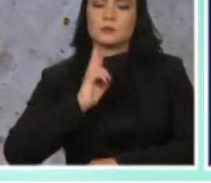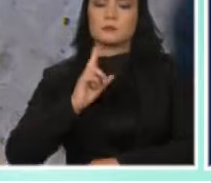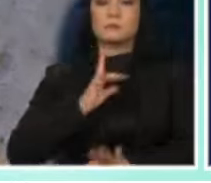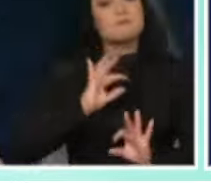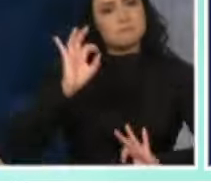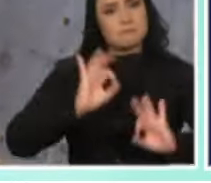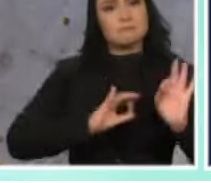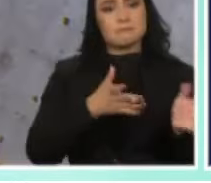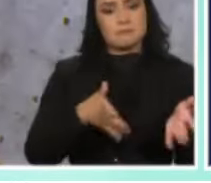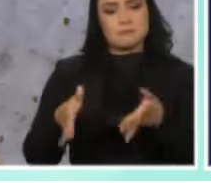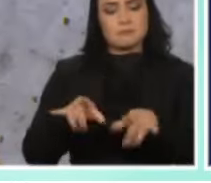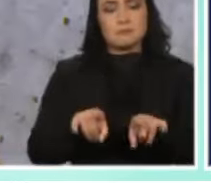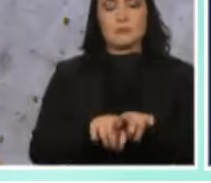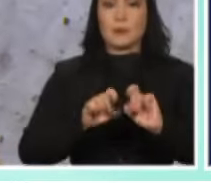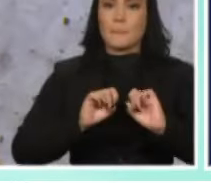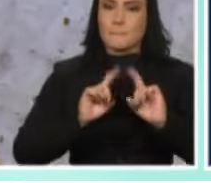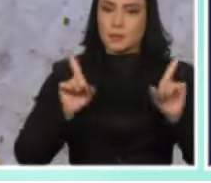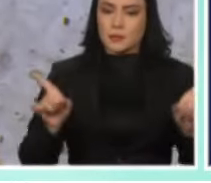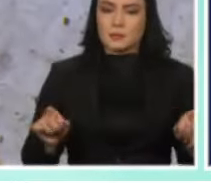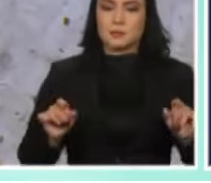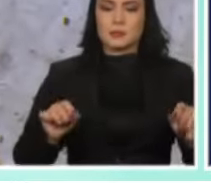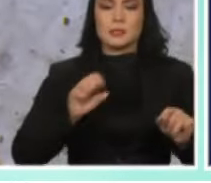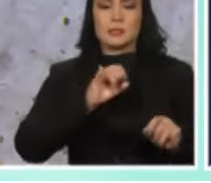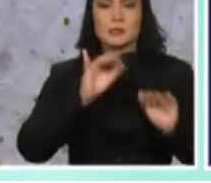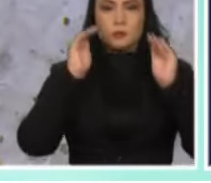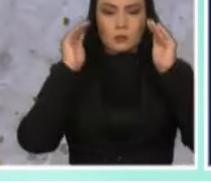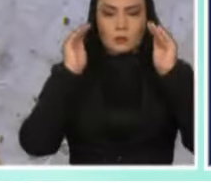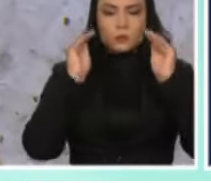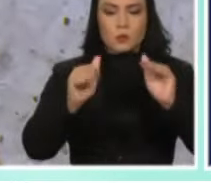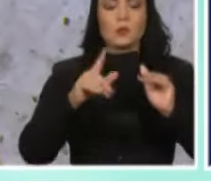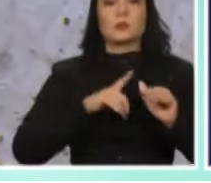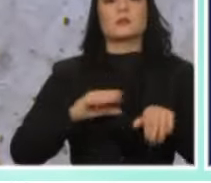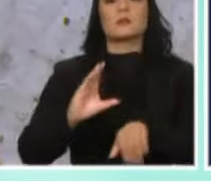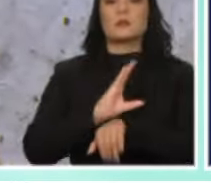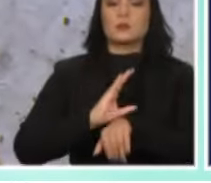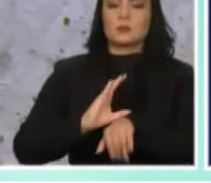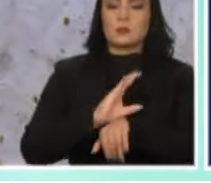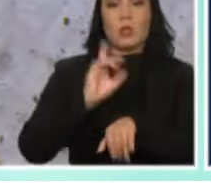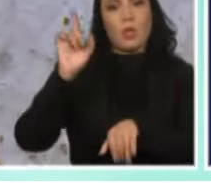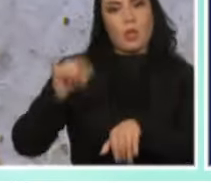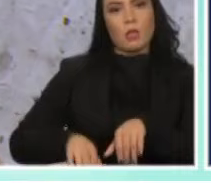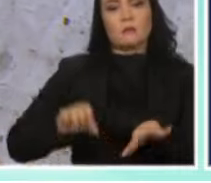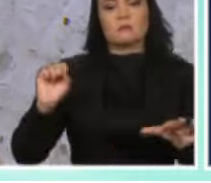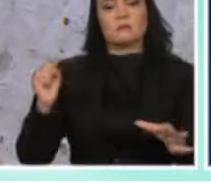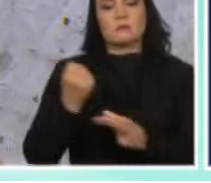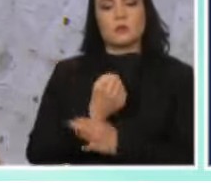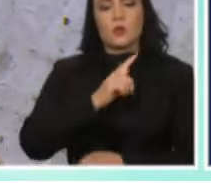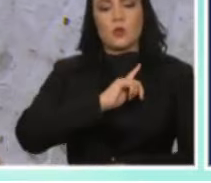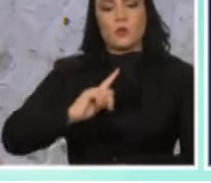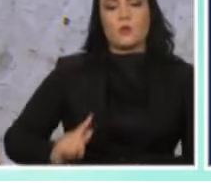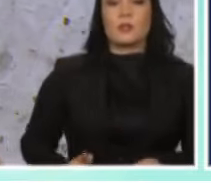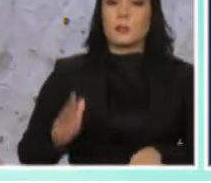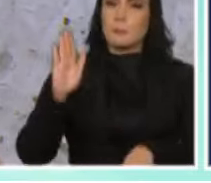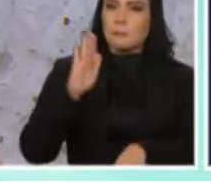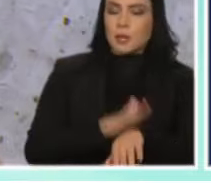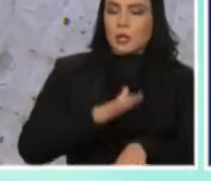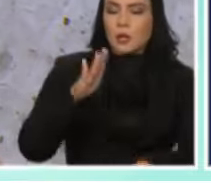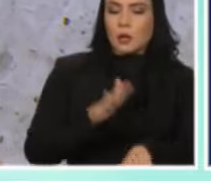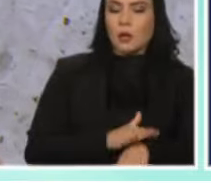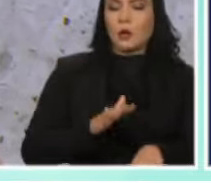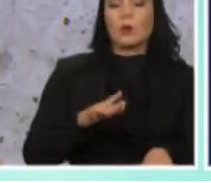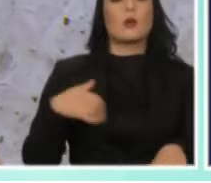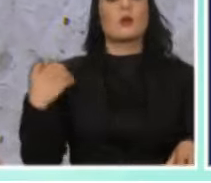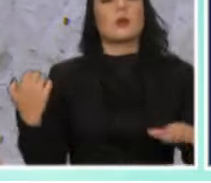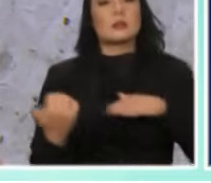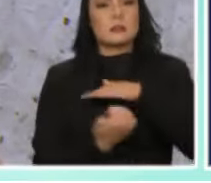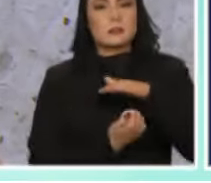curto de tempo politicamente a isso para Além disso reta final do mandato de Artur lira como presidente da Câmara dos